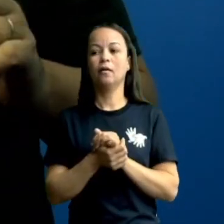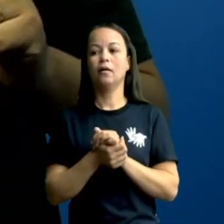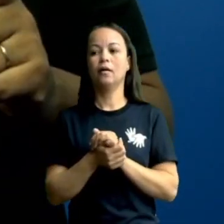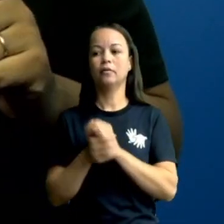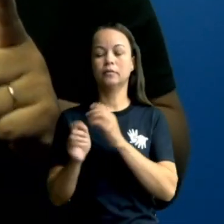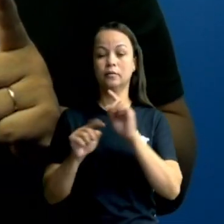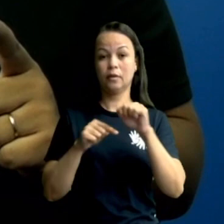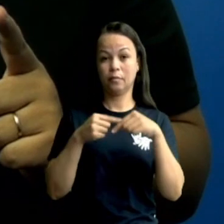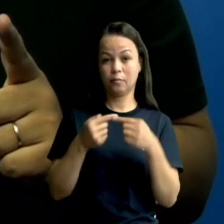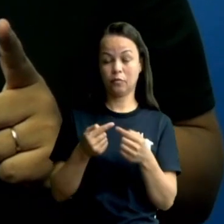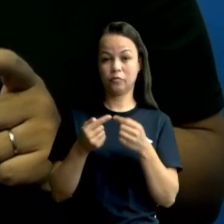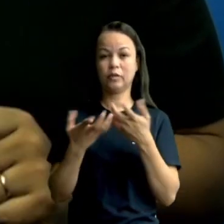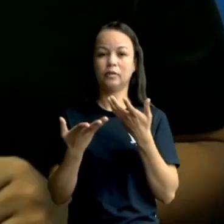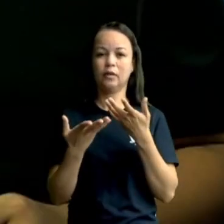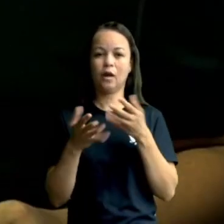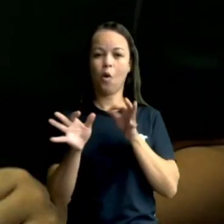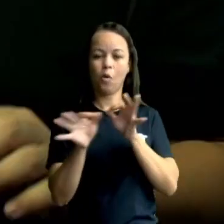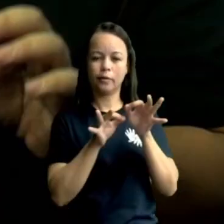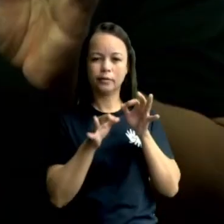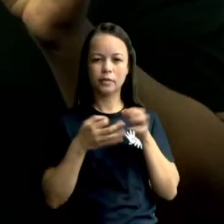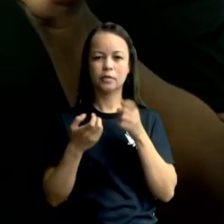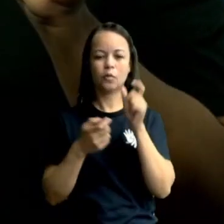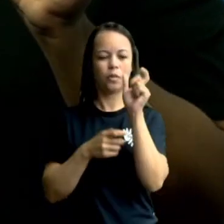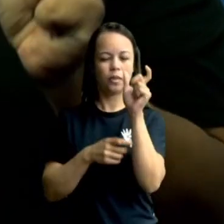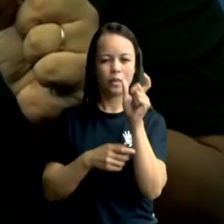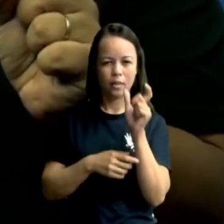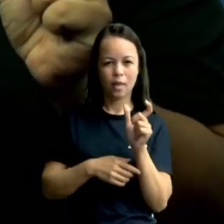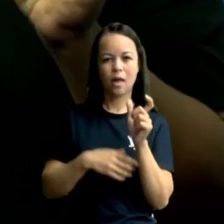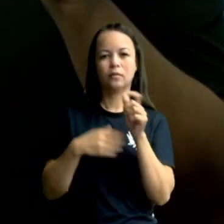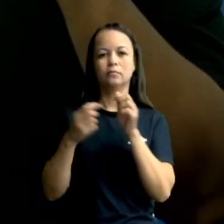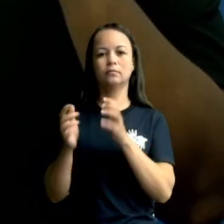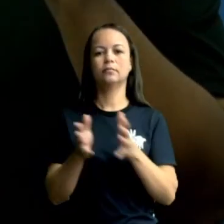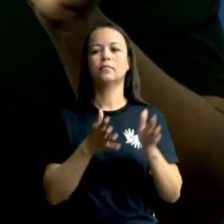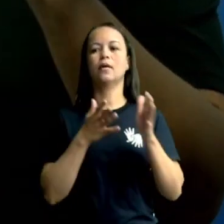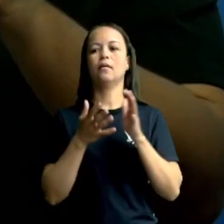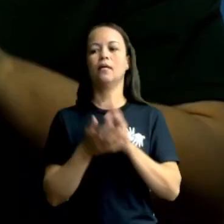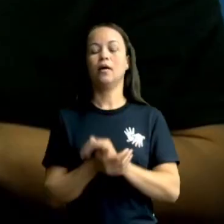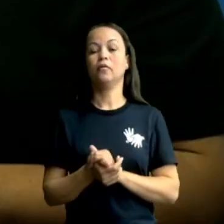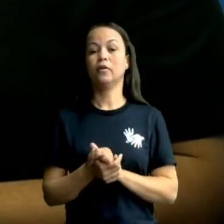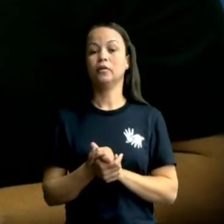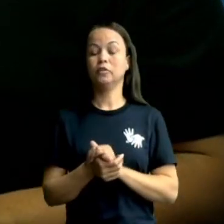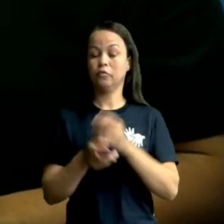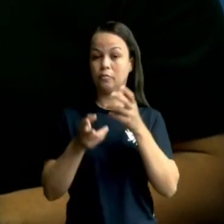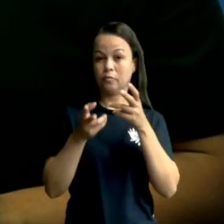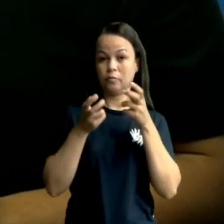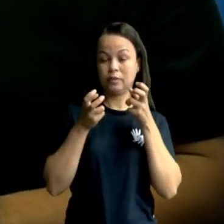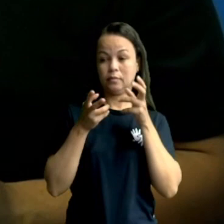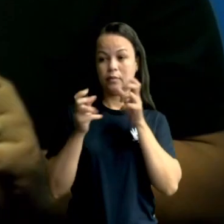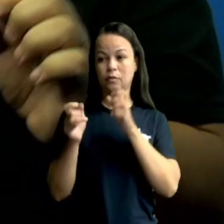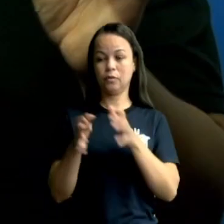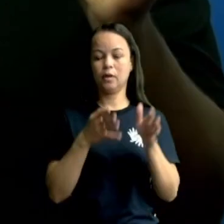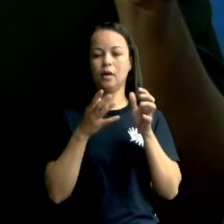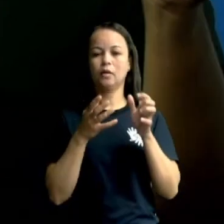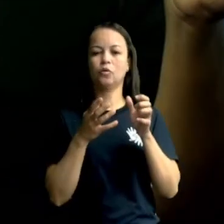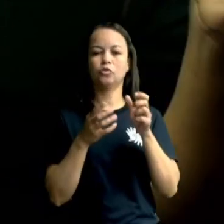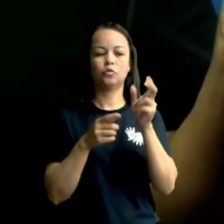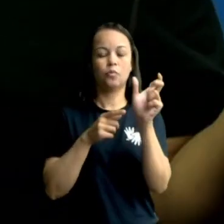vamos para as formações das palavras. Vamos ver os dois processos de formação de